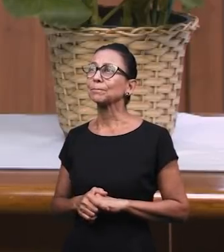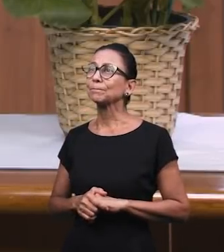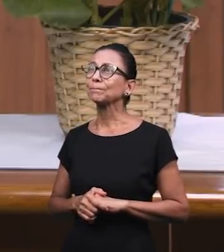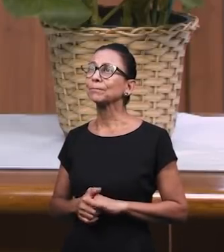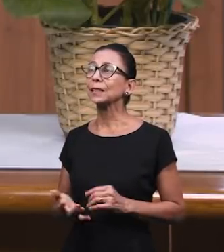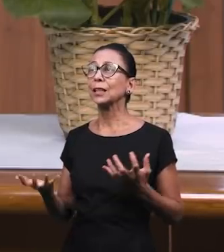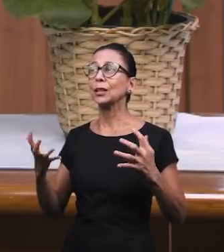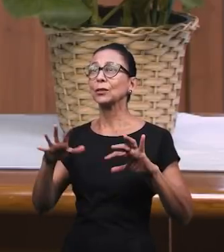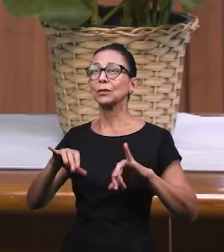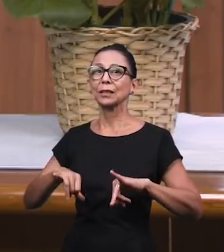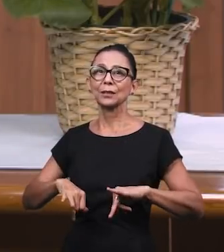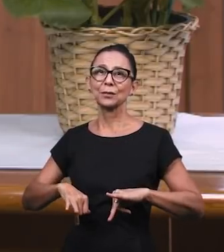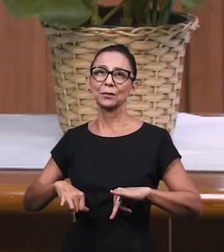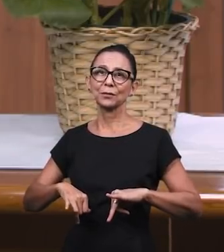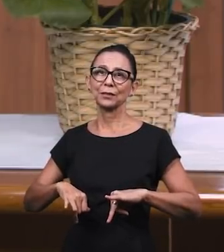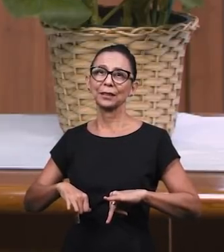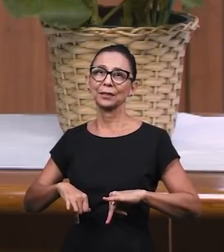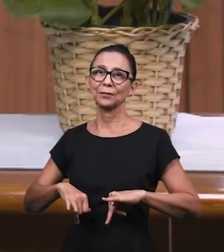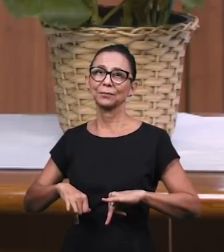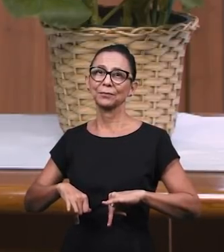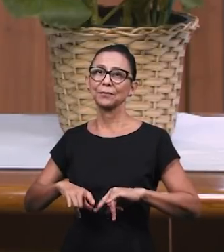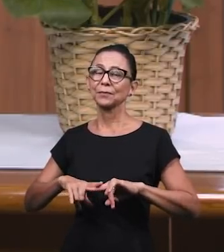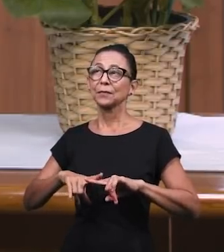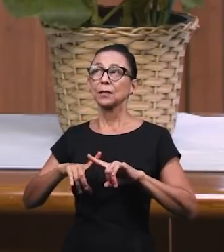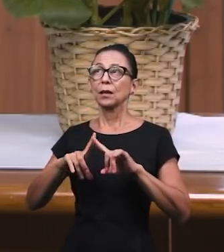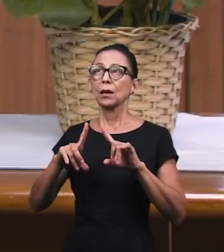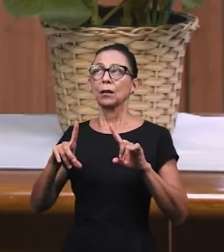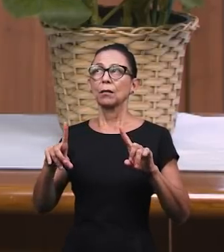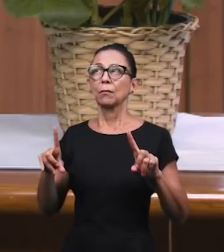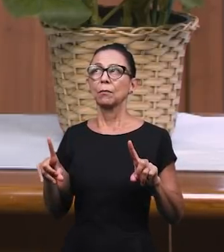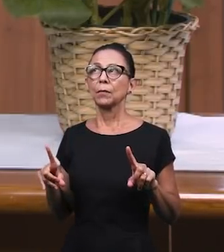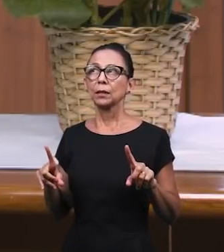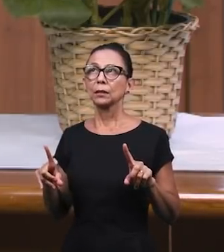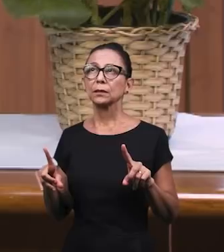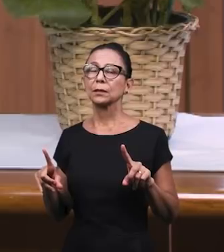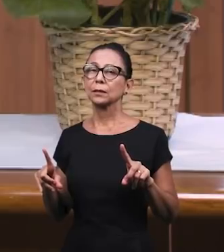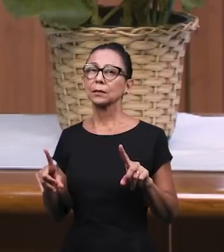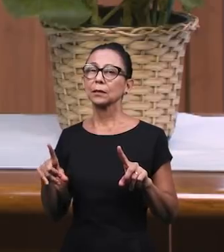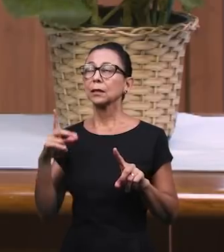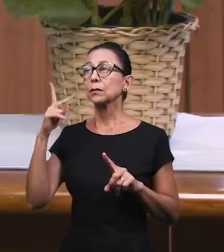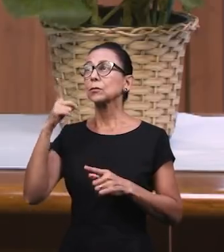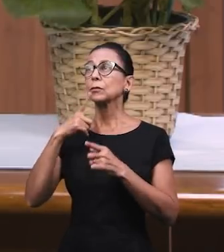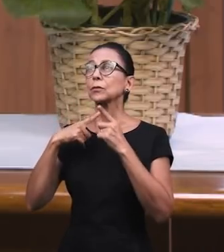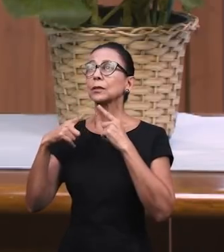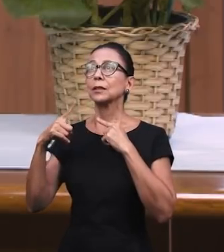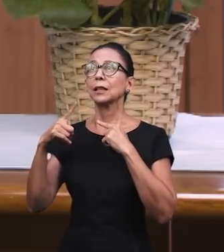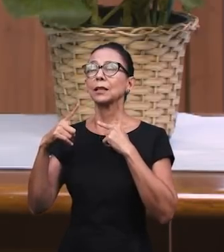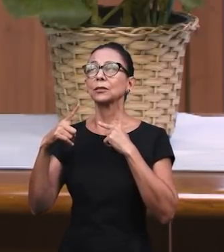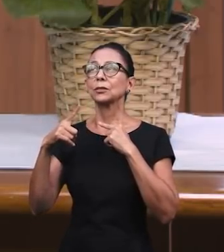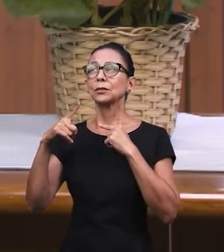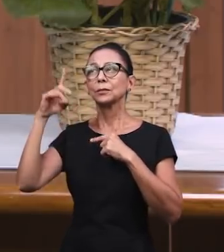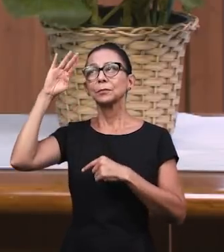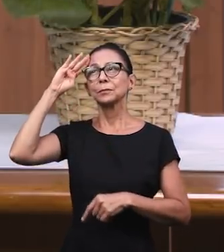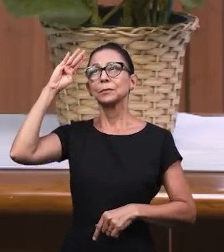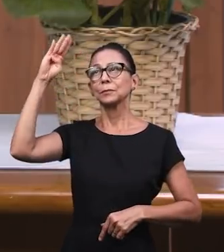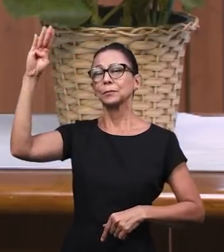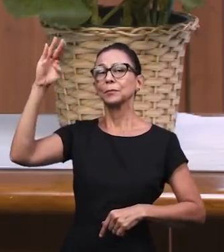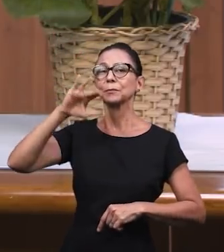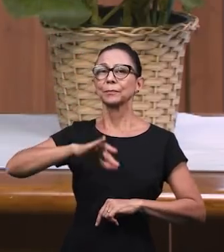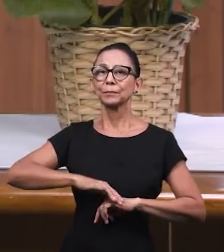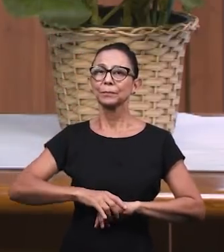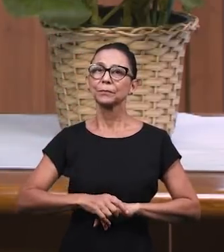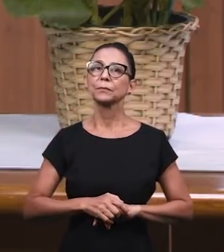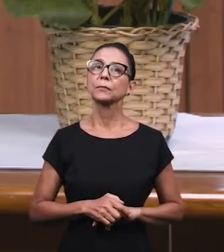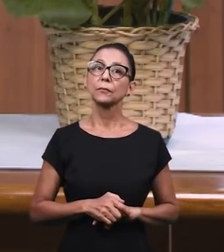cálice era o sofrimento que ele iria passar por nós. Era a vida que ele ia dar por nós na cruz do Calvário, para